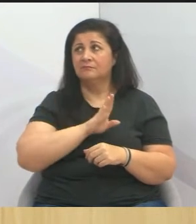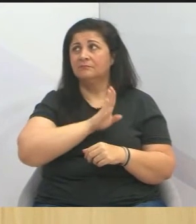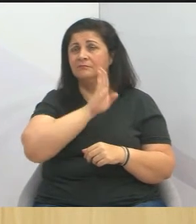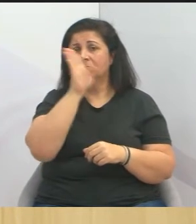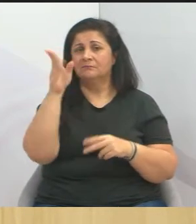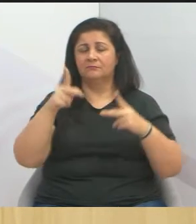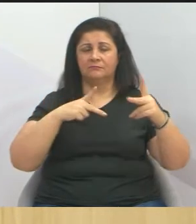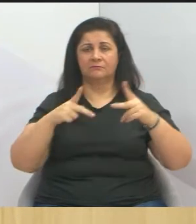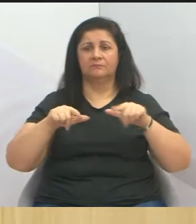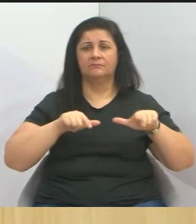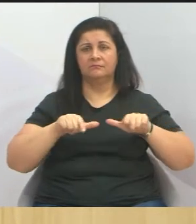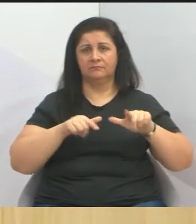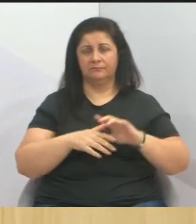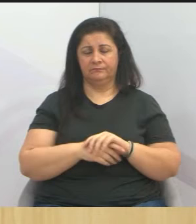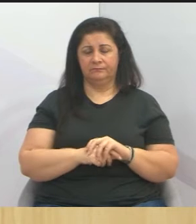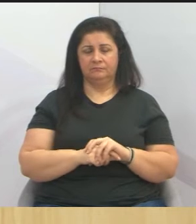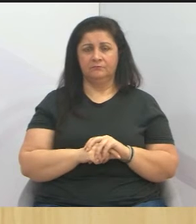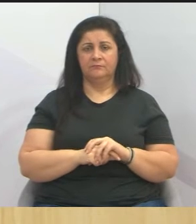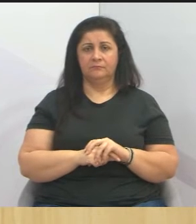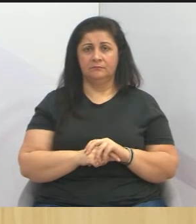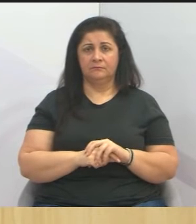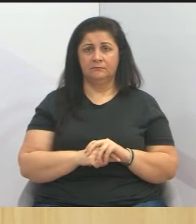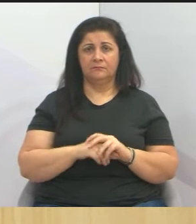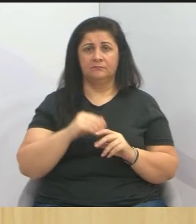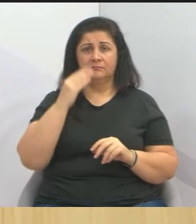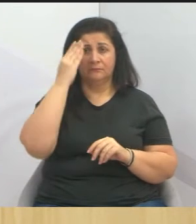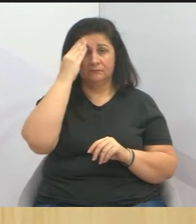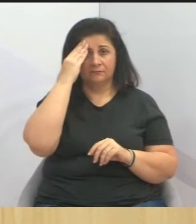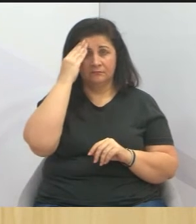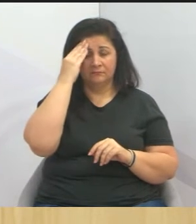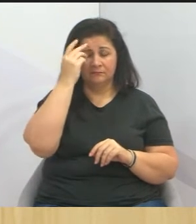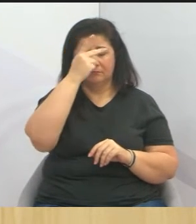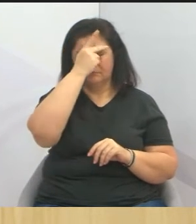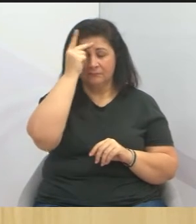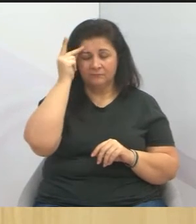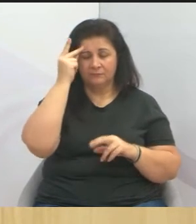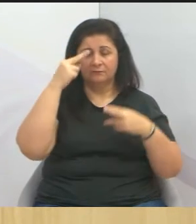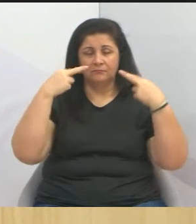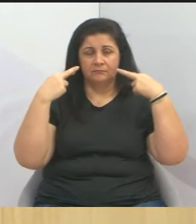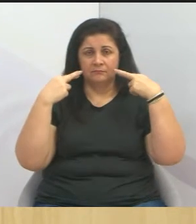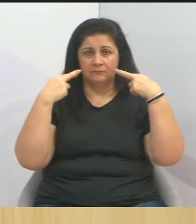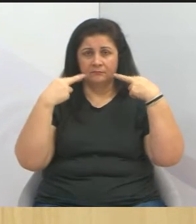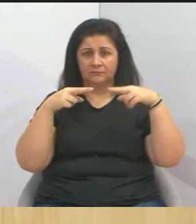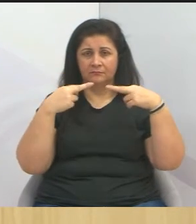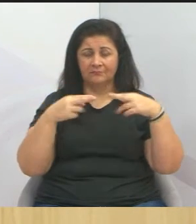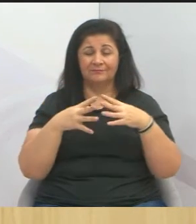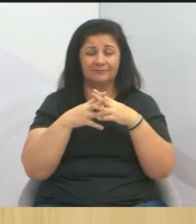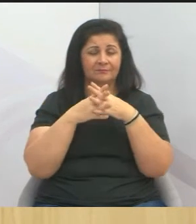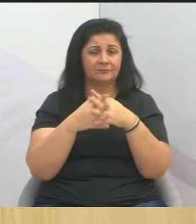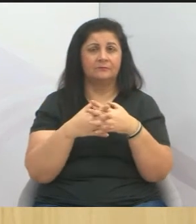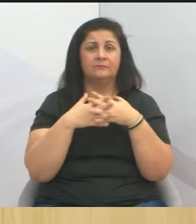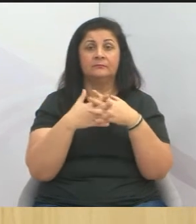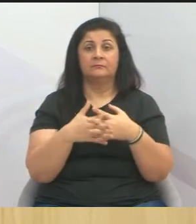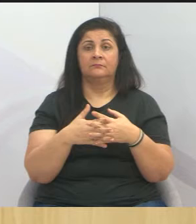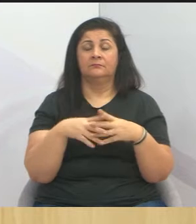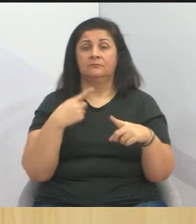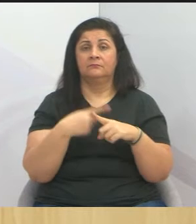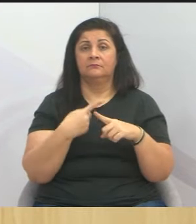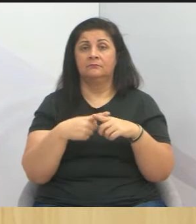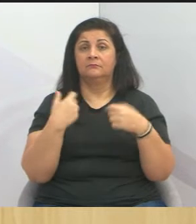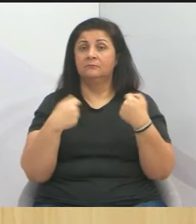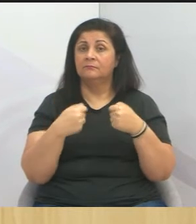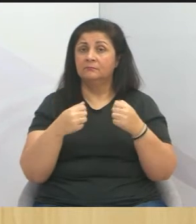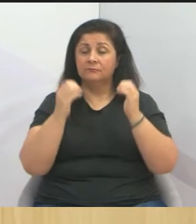de São José dos Campos e considerando que os trabalhadores reclamam das dificuldades pois precisam